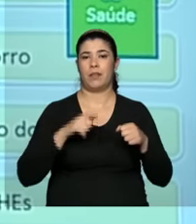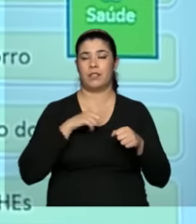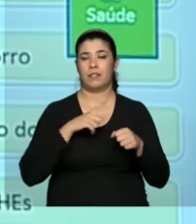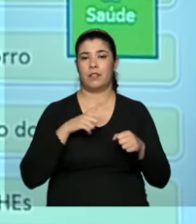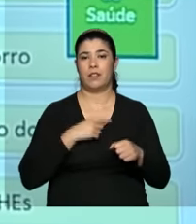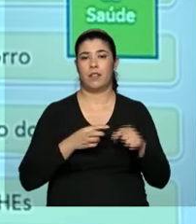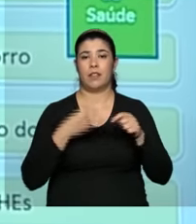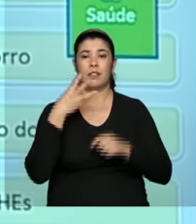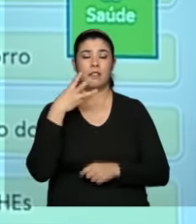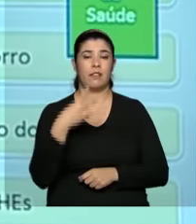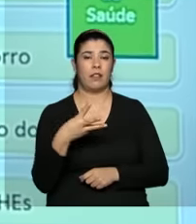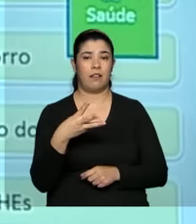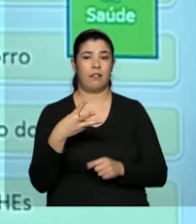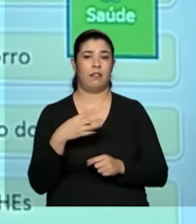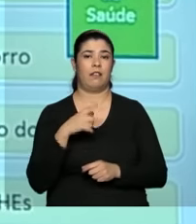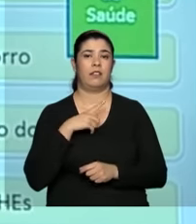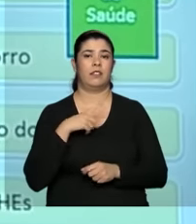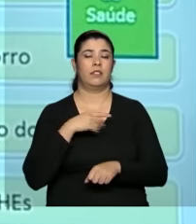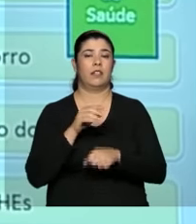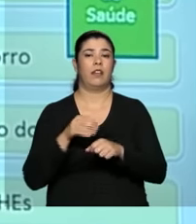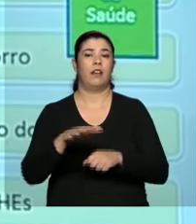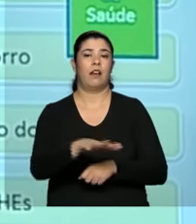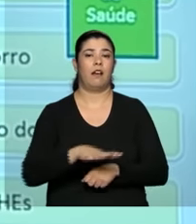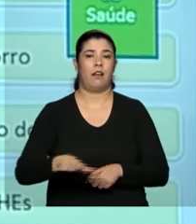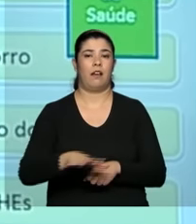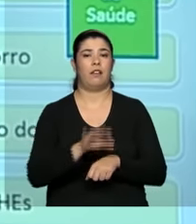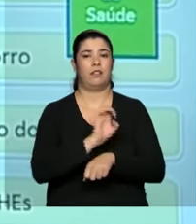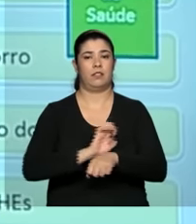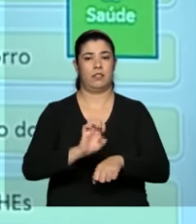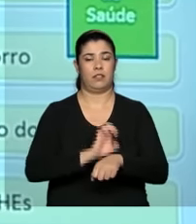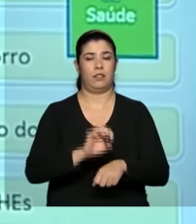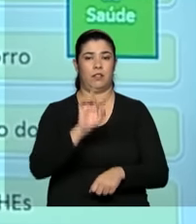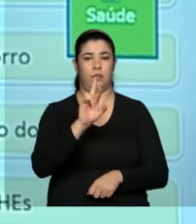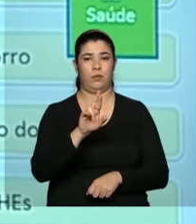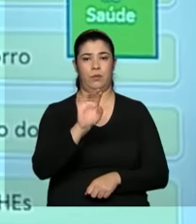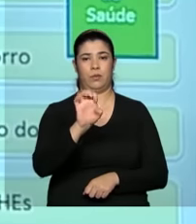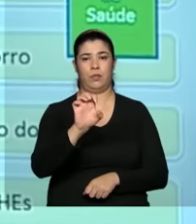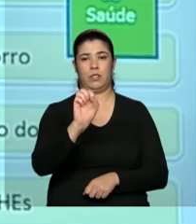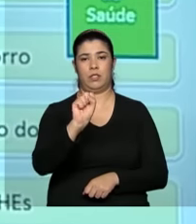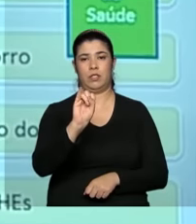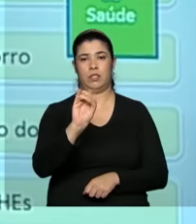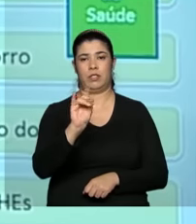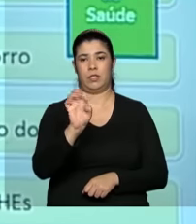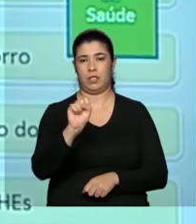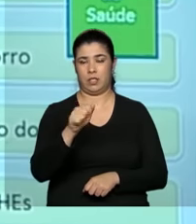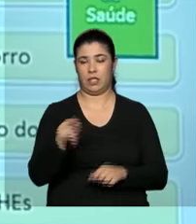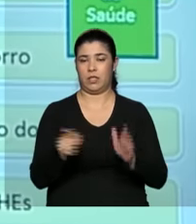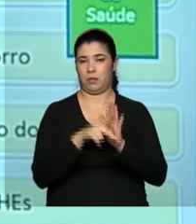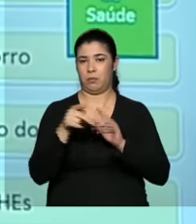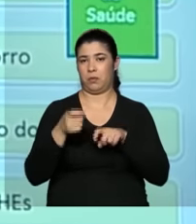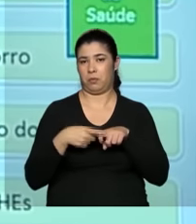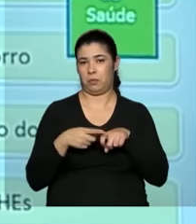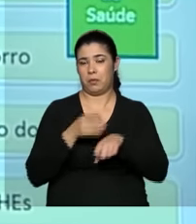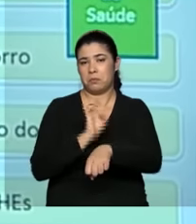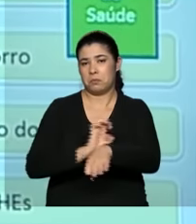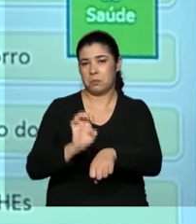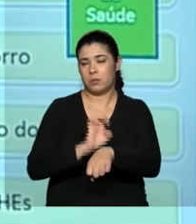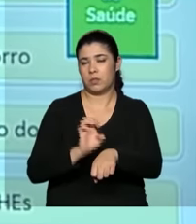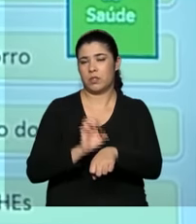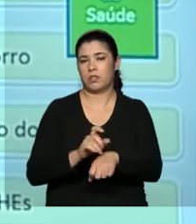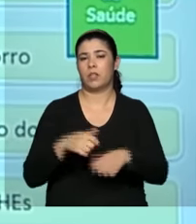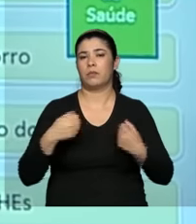áreas prioritárias. Um dos pontos importantes da nova legislação, da legislação que surge com mais médicos,